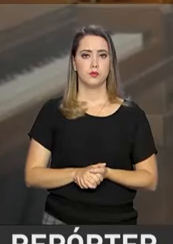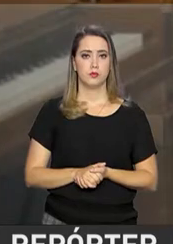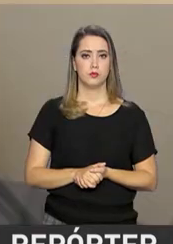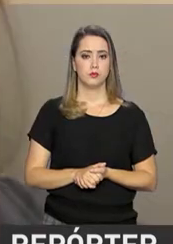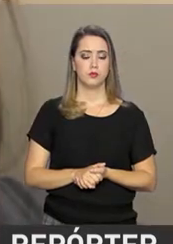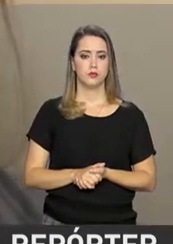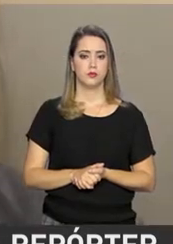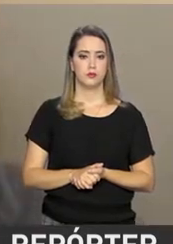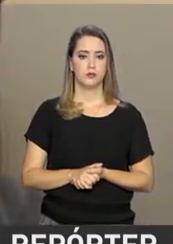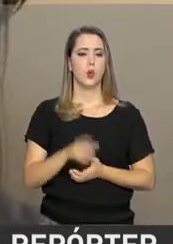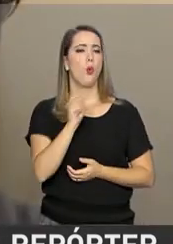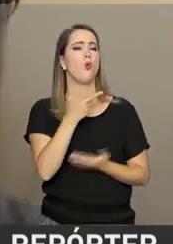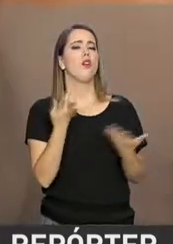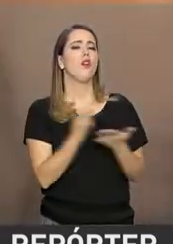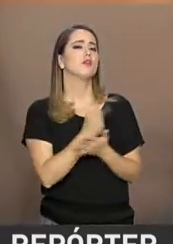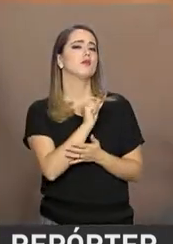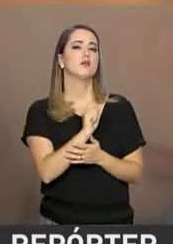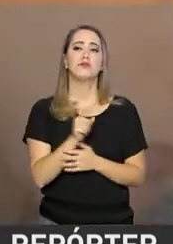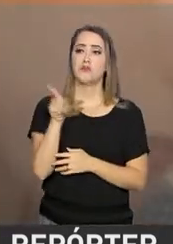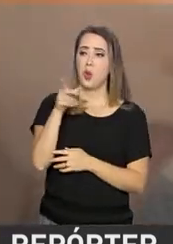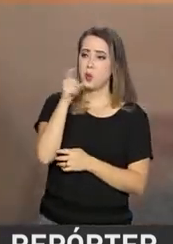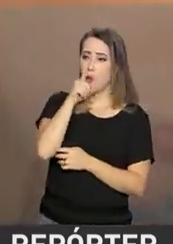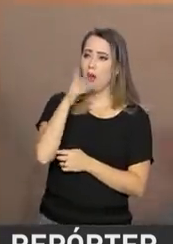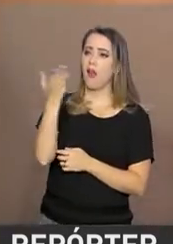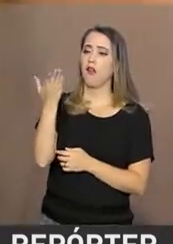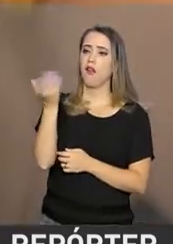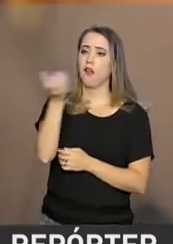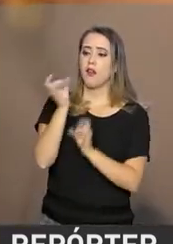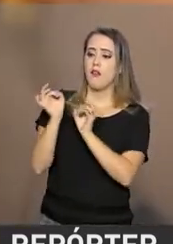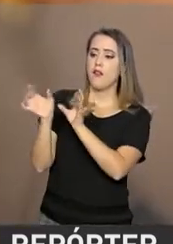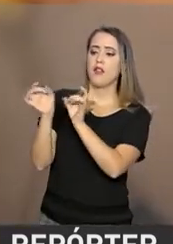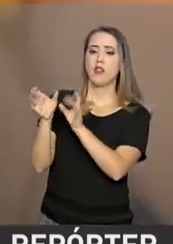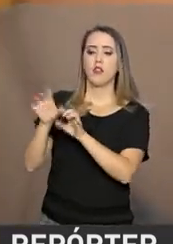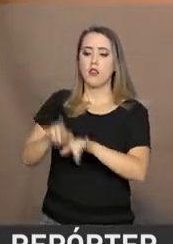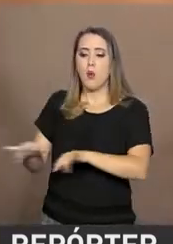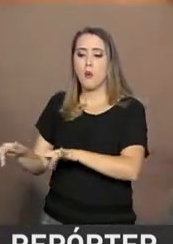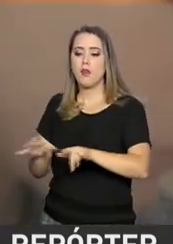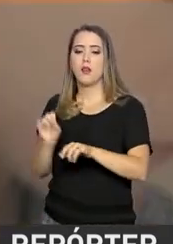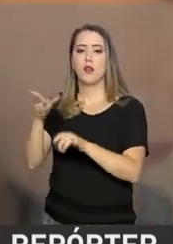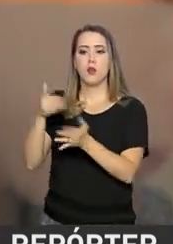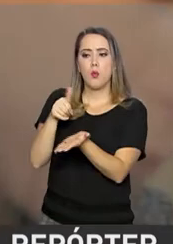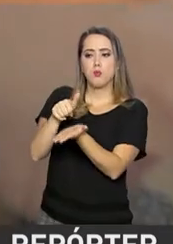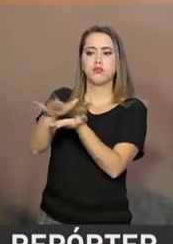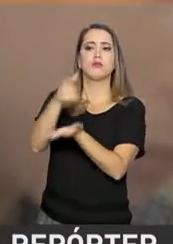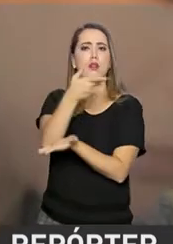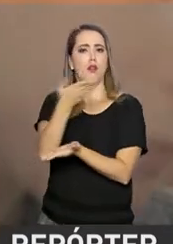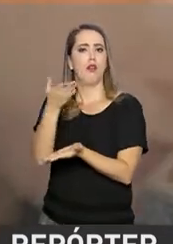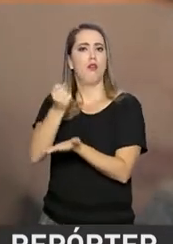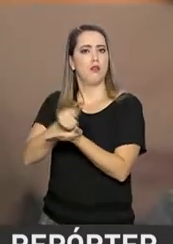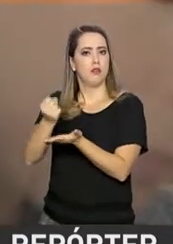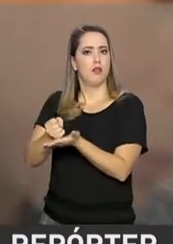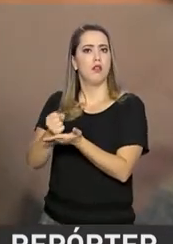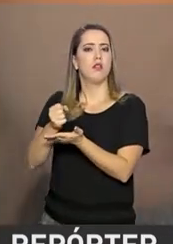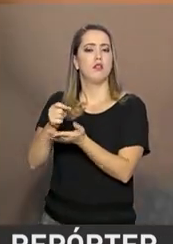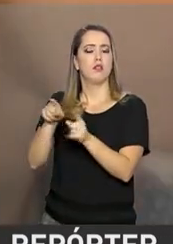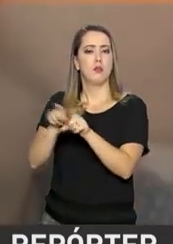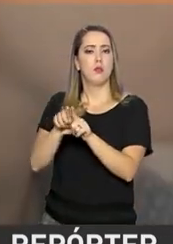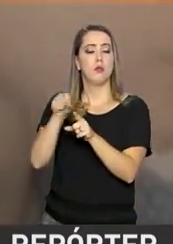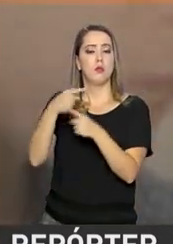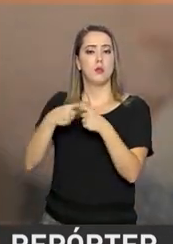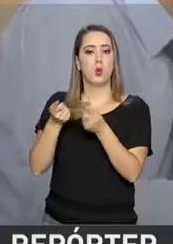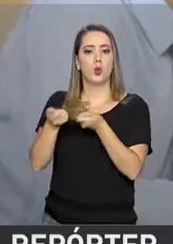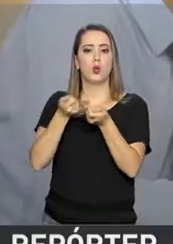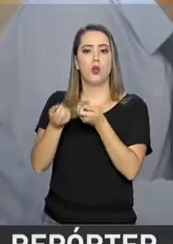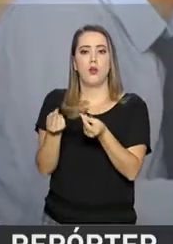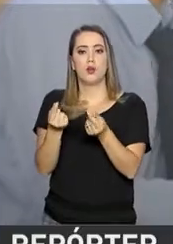que está acontecendo no teu pai ele quer vender o piano ou dispensar a linha para controlar o orçamento de